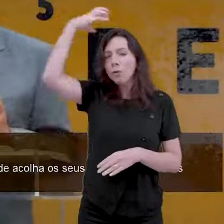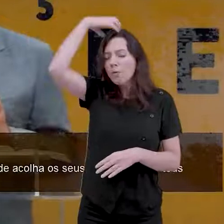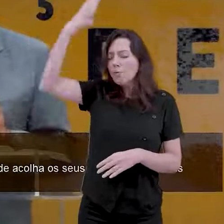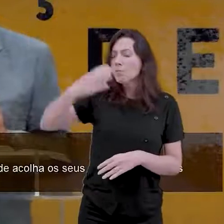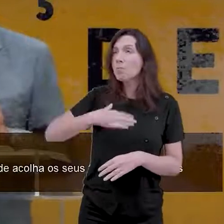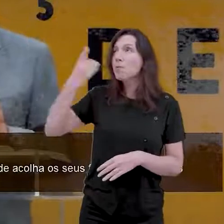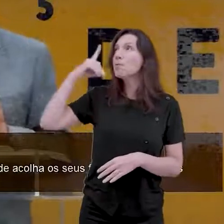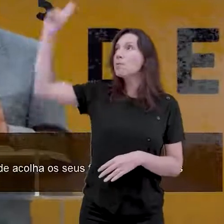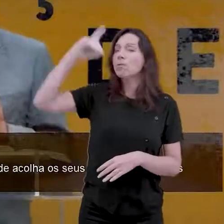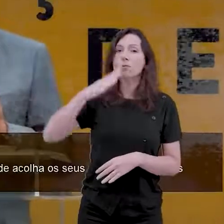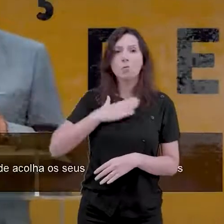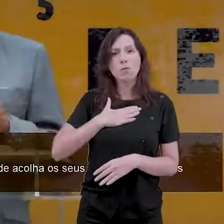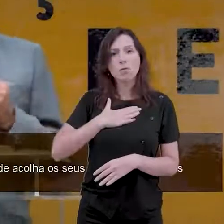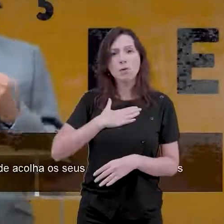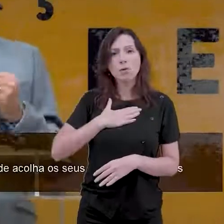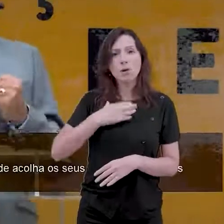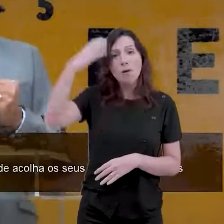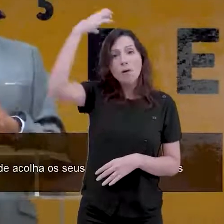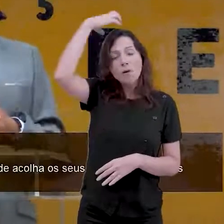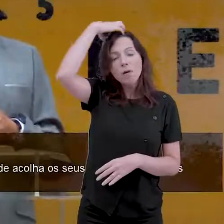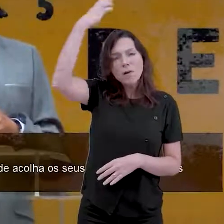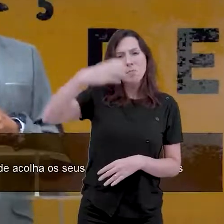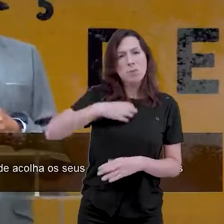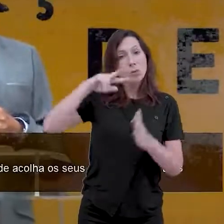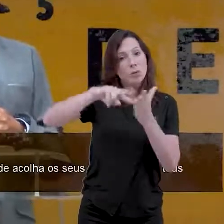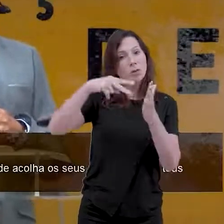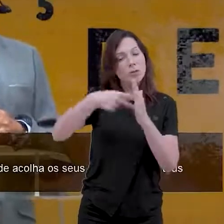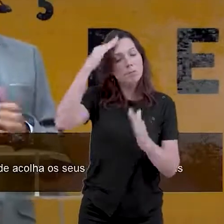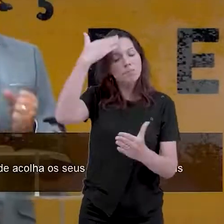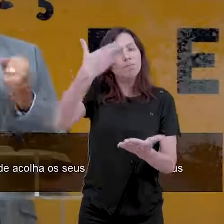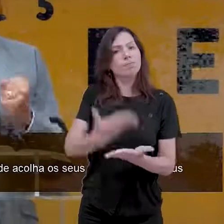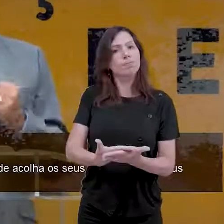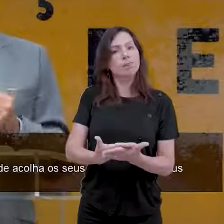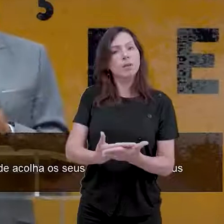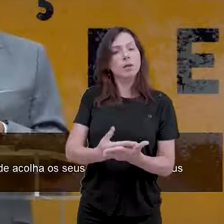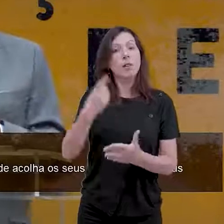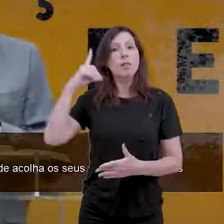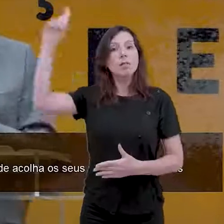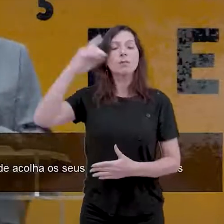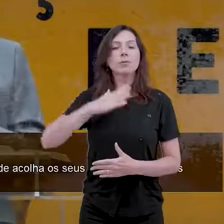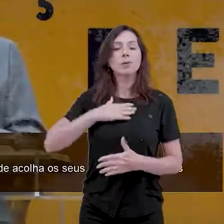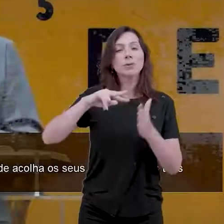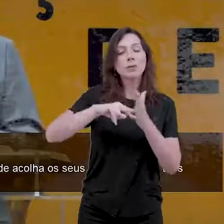meu, Rei meu, isso é confiança, Deus meu, isto é afeição.